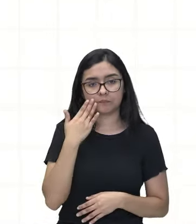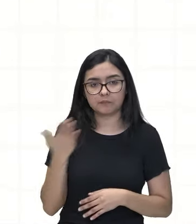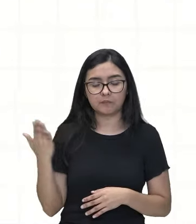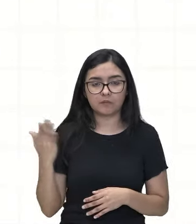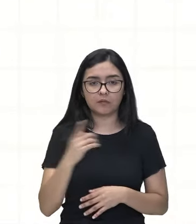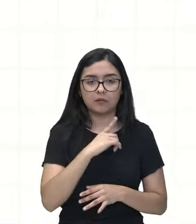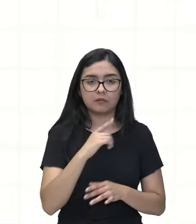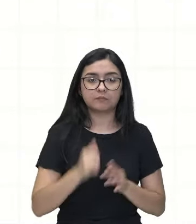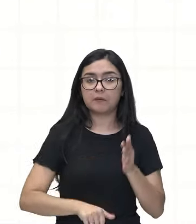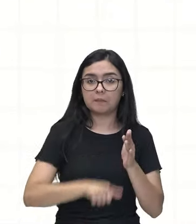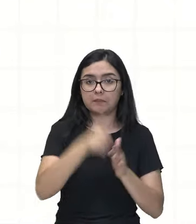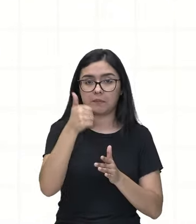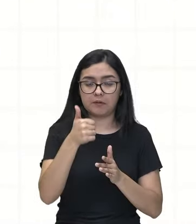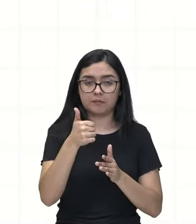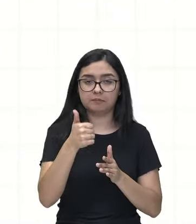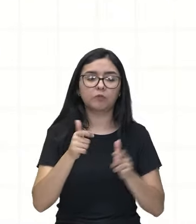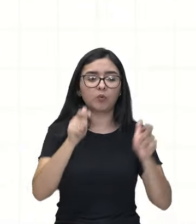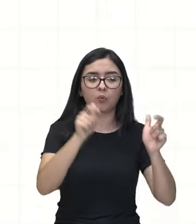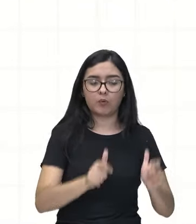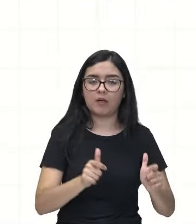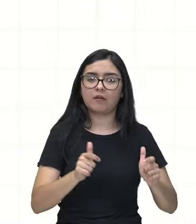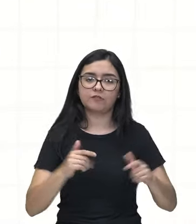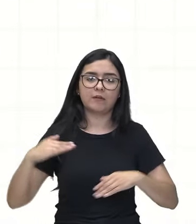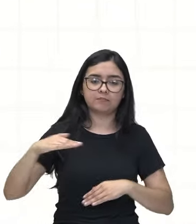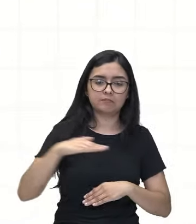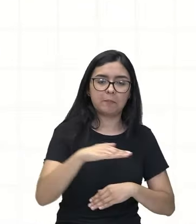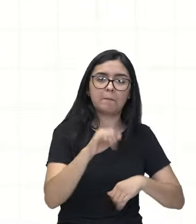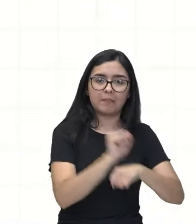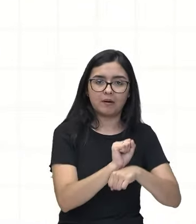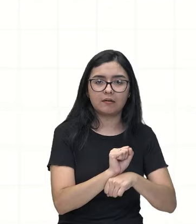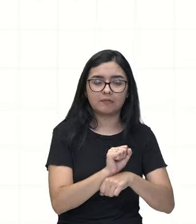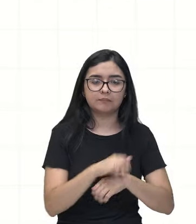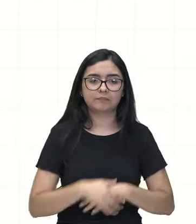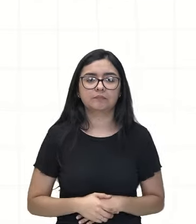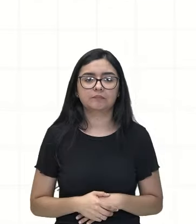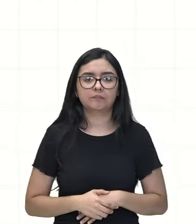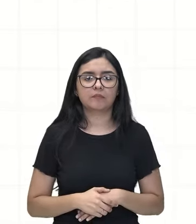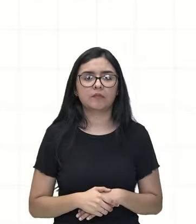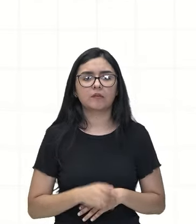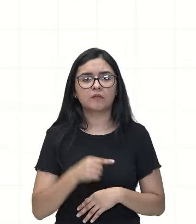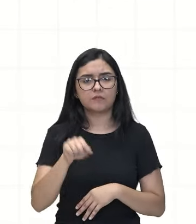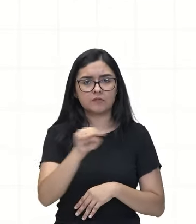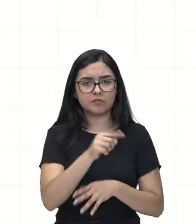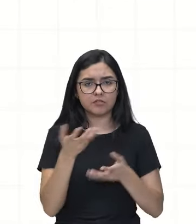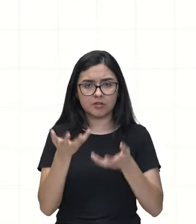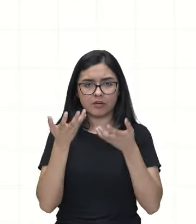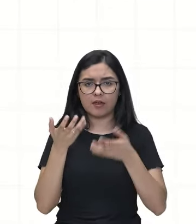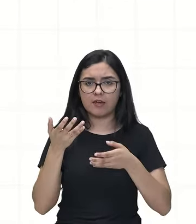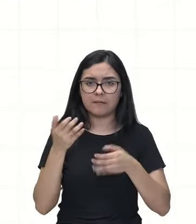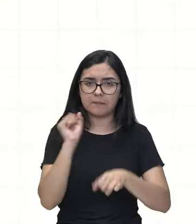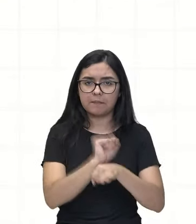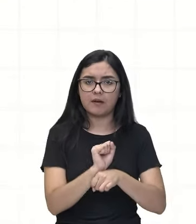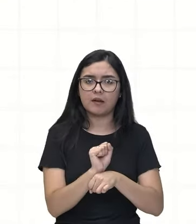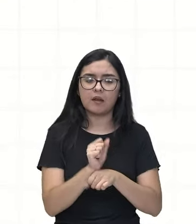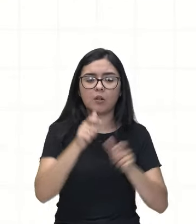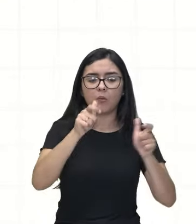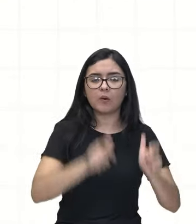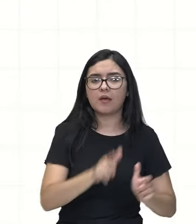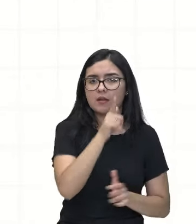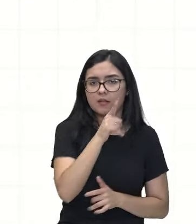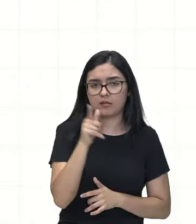temos a primeira parada, que a primeira parada diz assim, ó: vocês querem parar para comer um lanche em uma lanchonete no